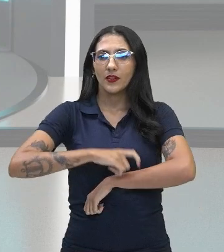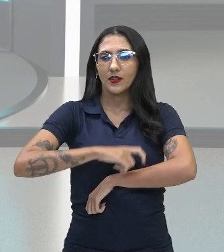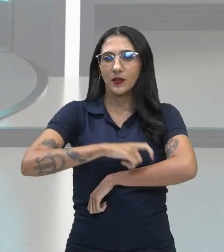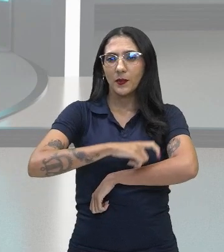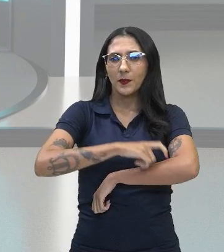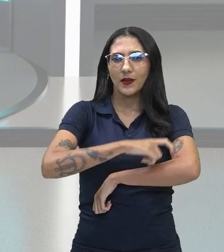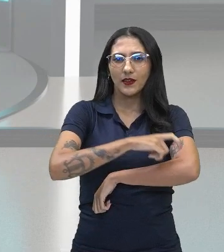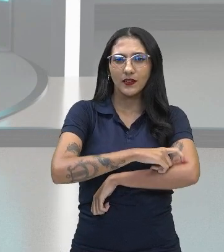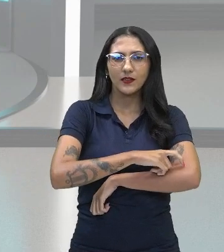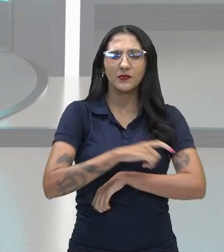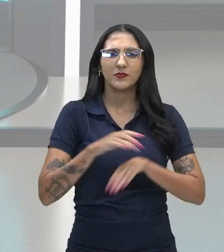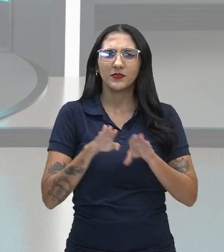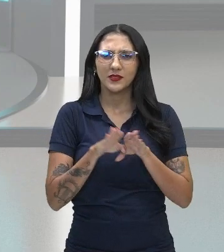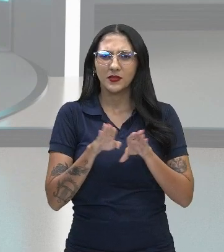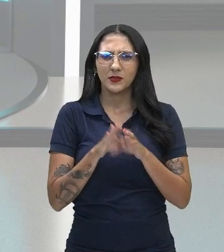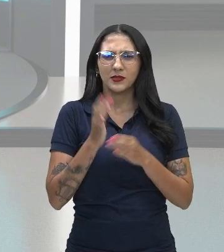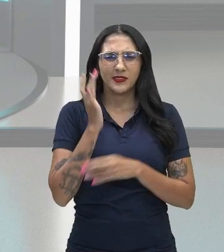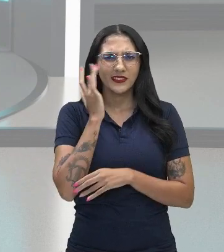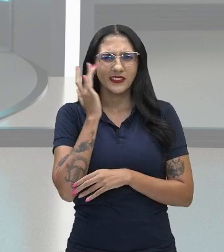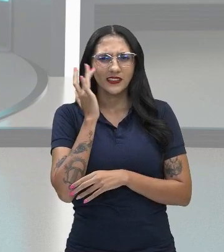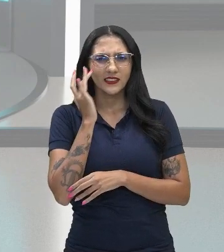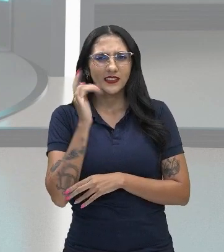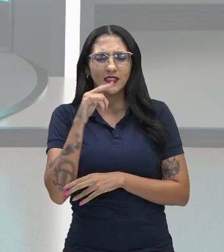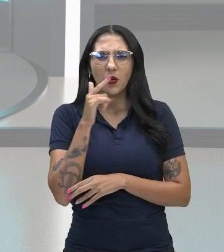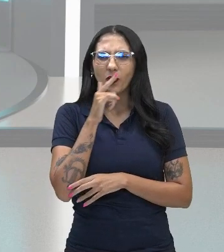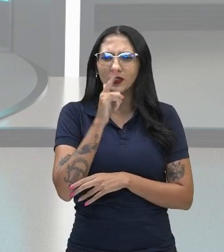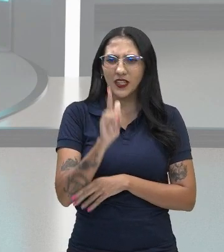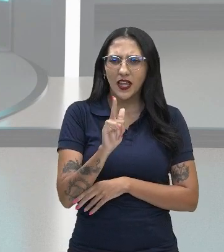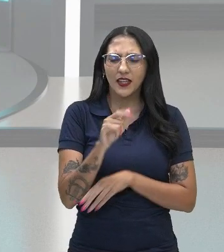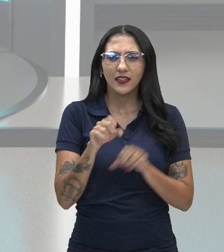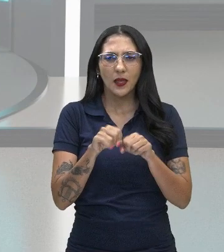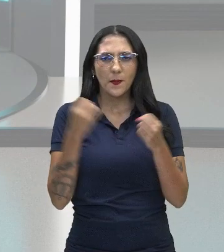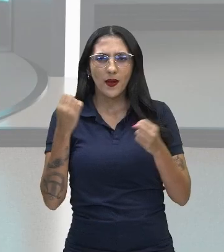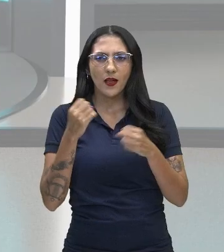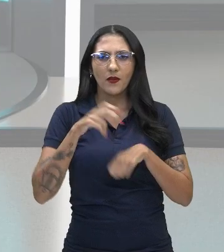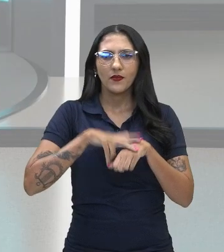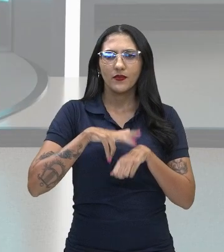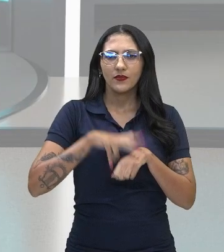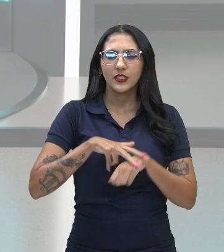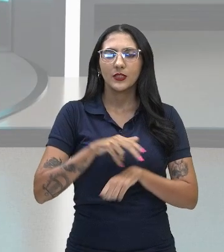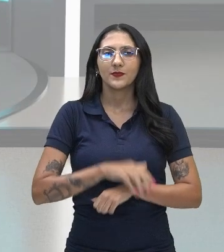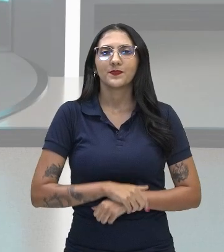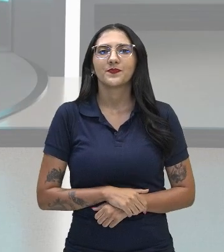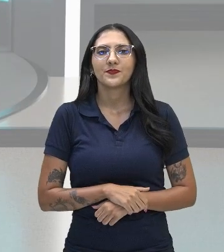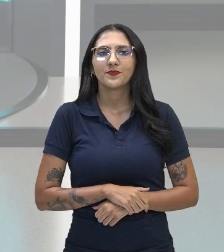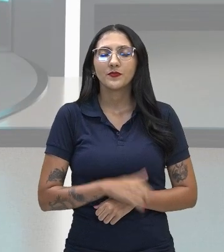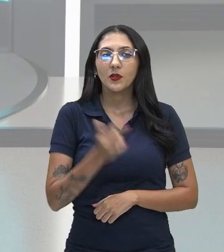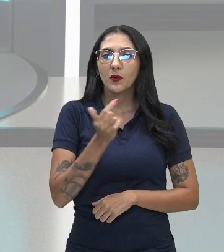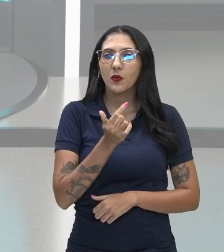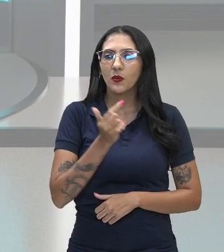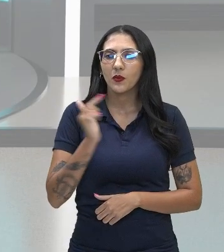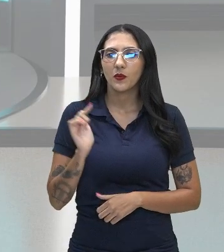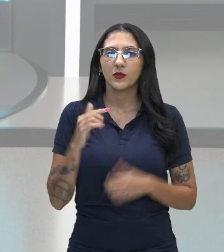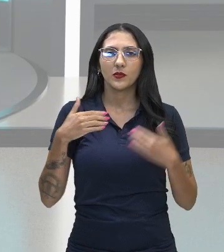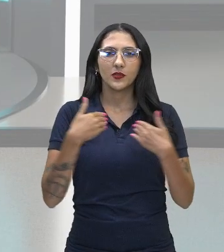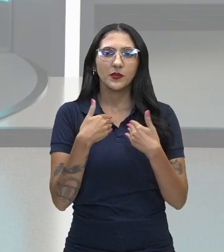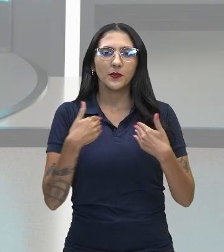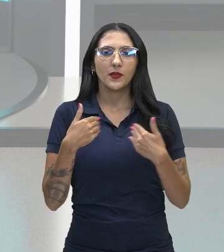que ele consegue realmente? Ó, tão pequenininho. Que mais? Mais um animal aqui com